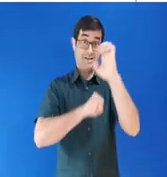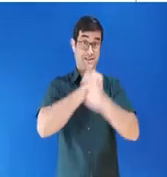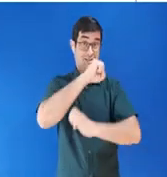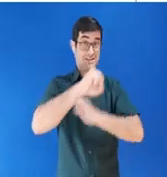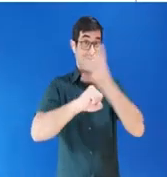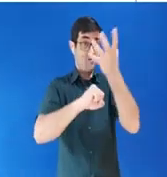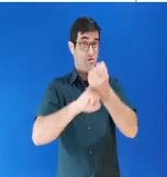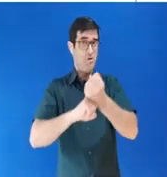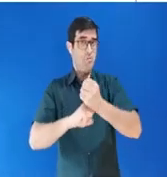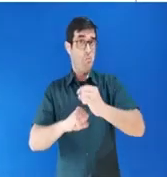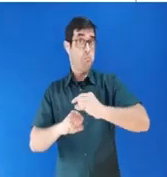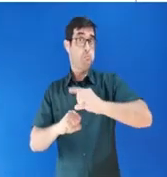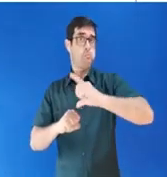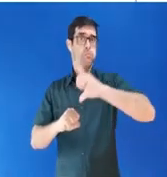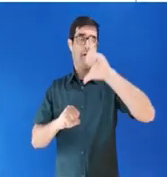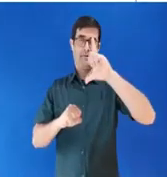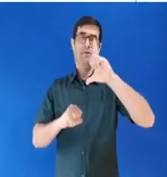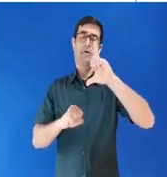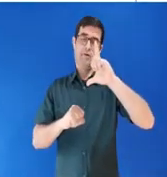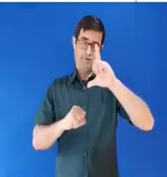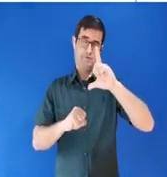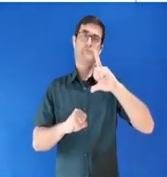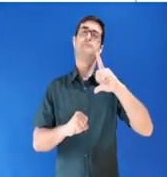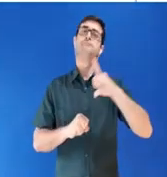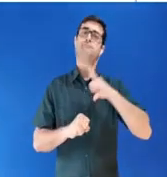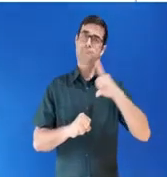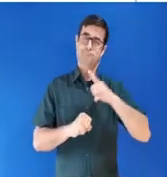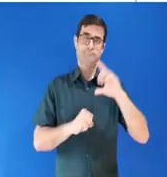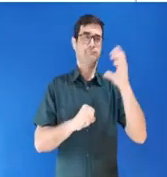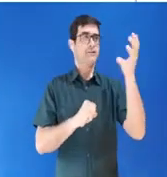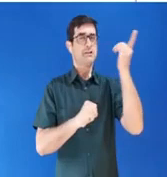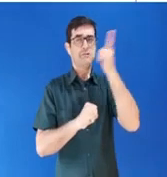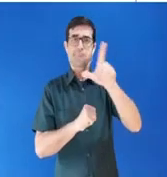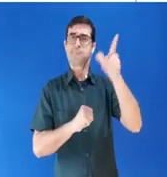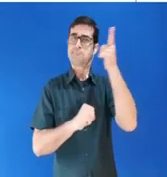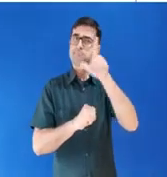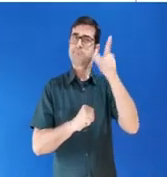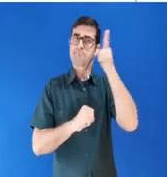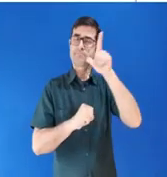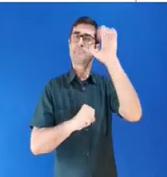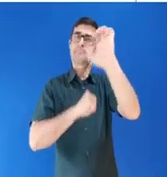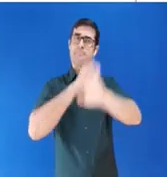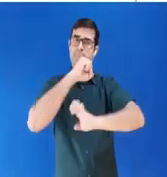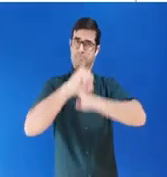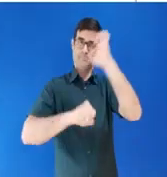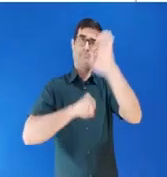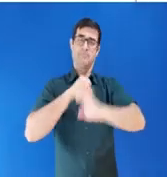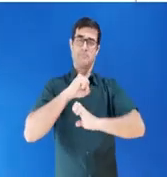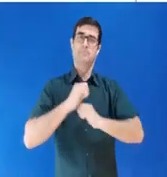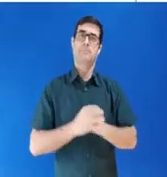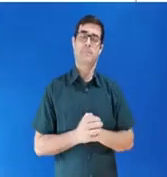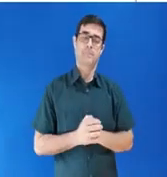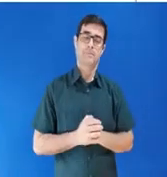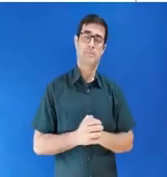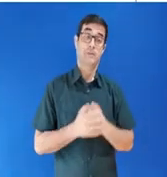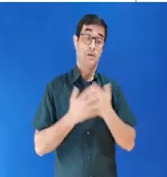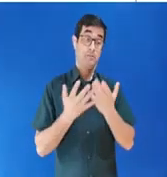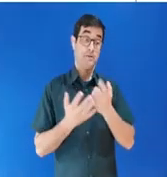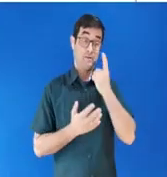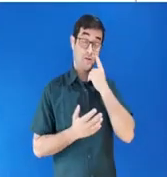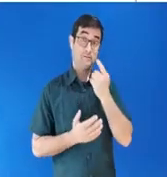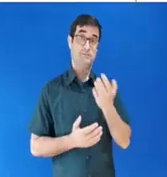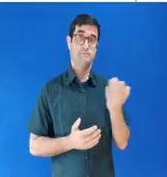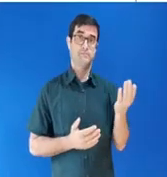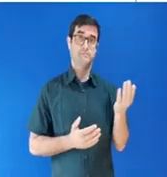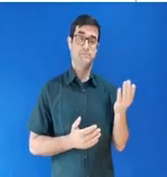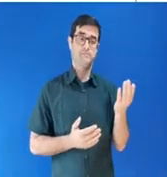efetiva, maior a tendência a receber elétrons. Só que aí quando a gente olha para cá, o que acontece?